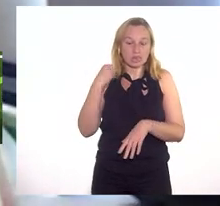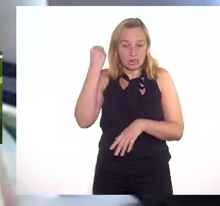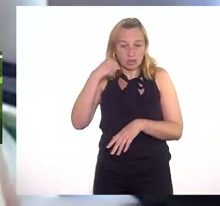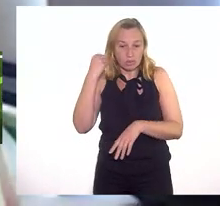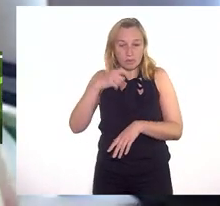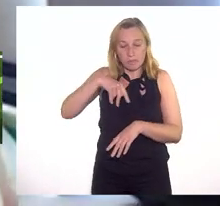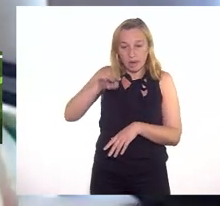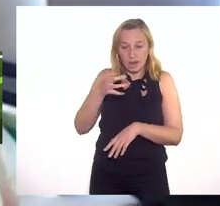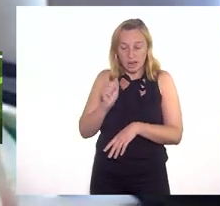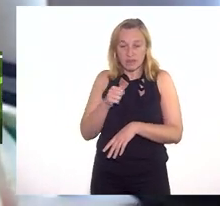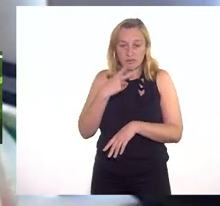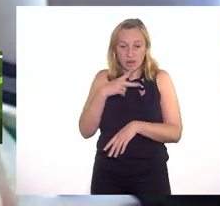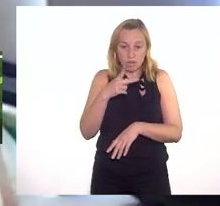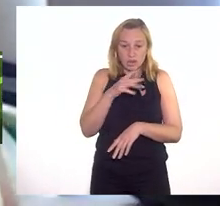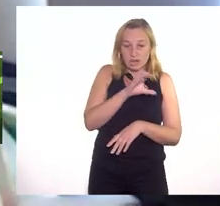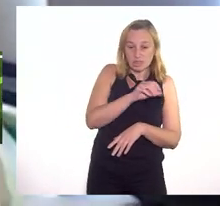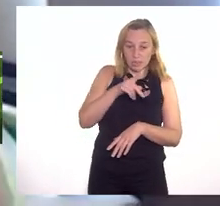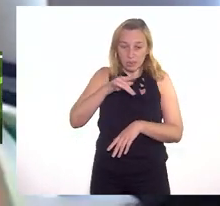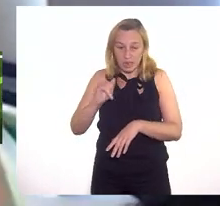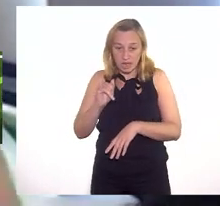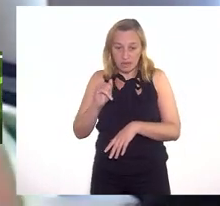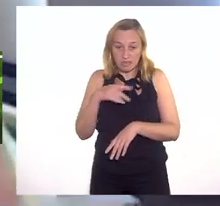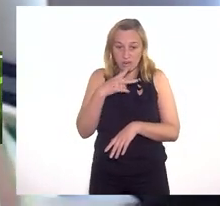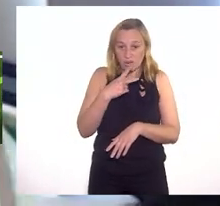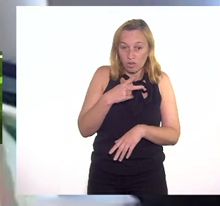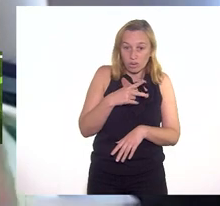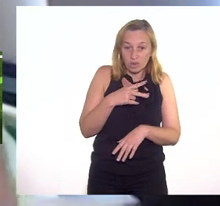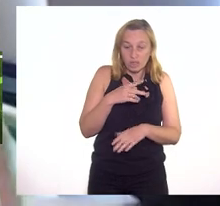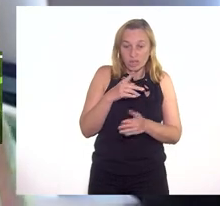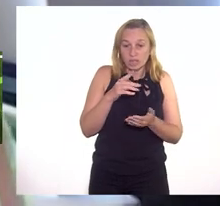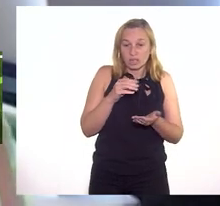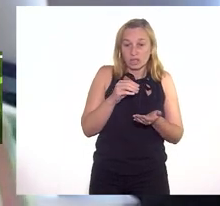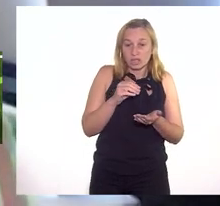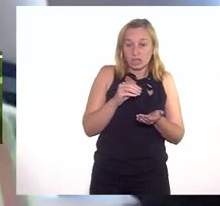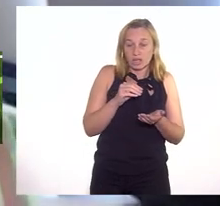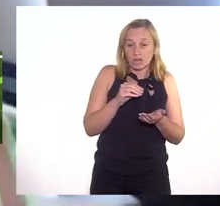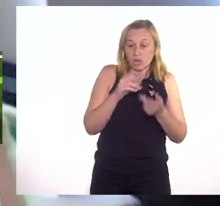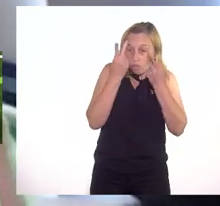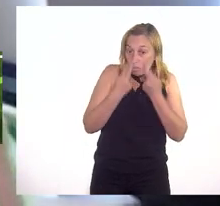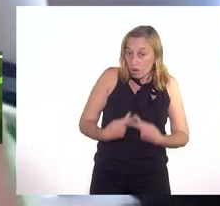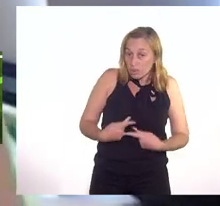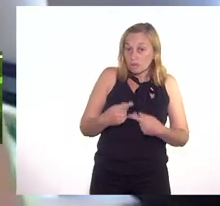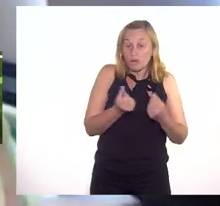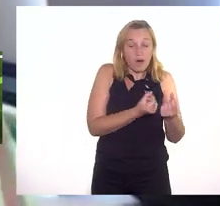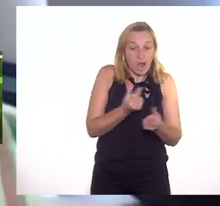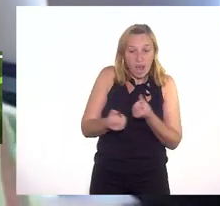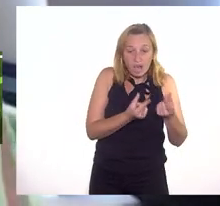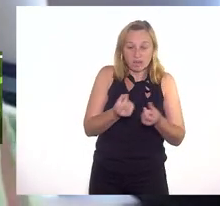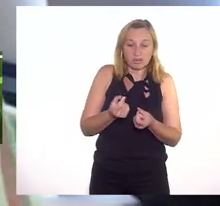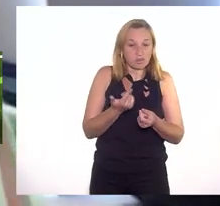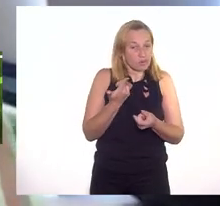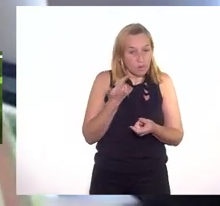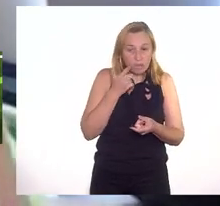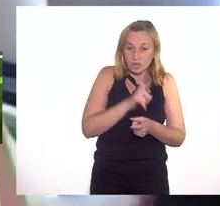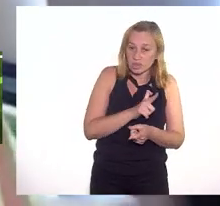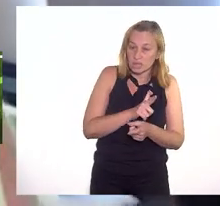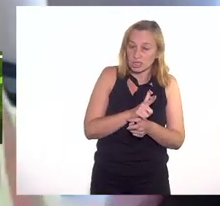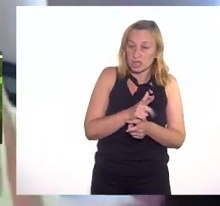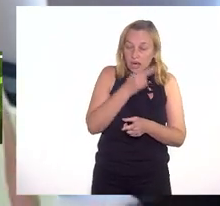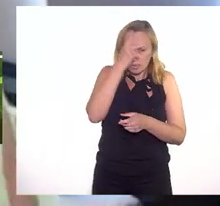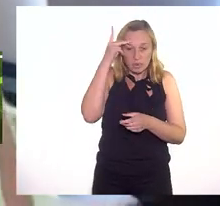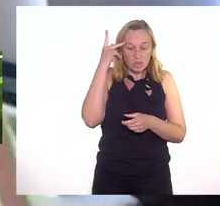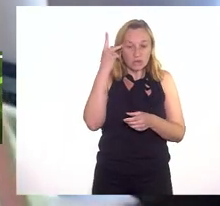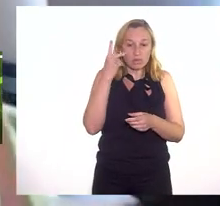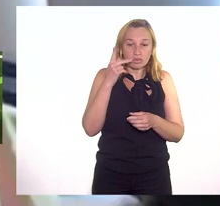falou, né, na CPI, ela estava dizendo, estão dizimando os raros, porque eles não vão suportar. São pessoas com